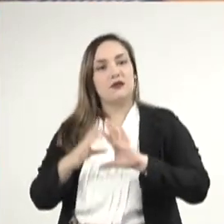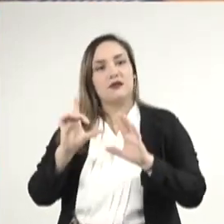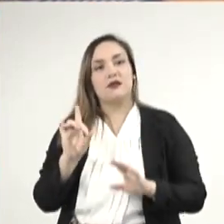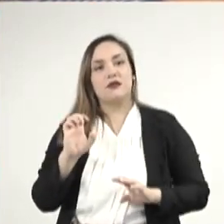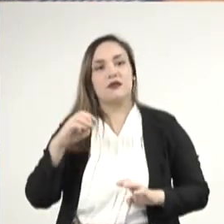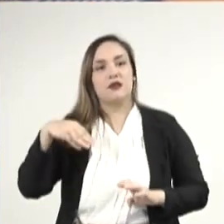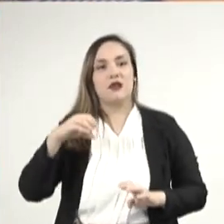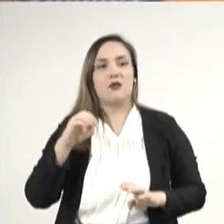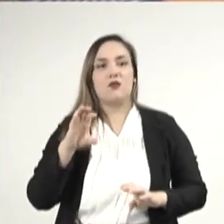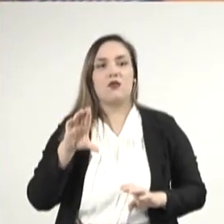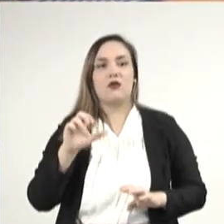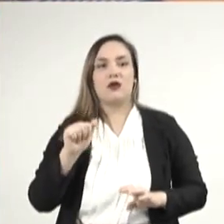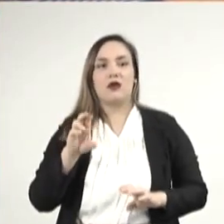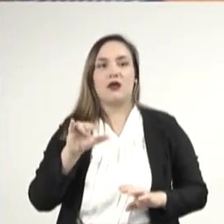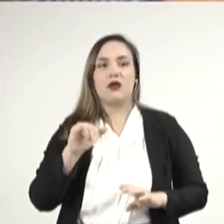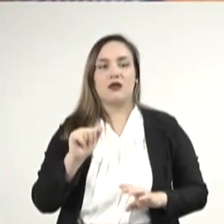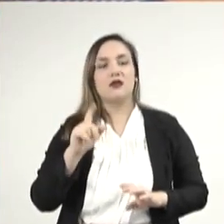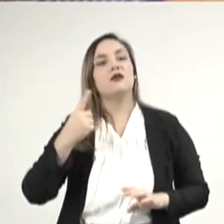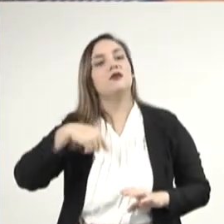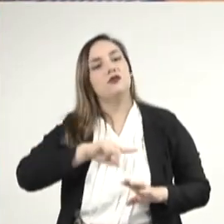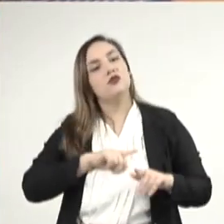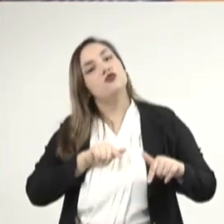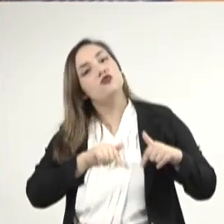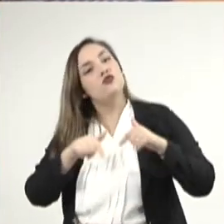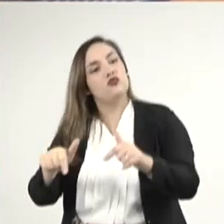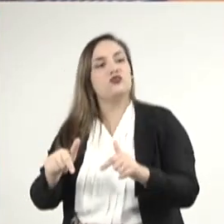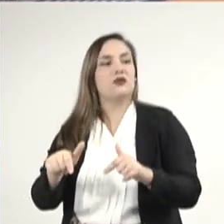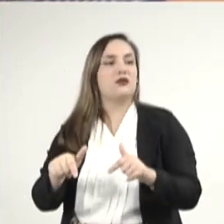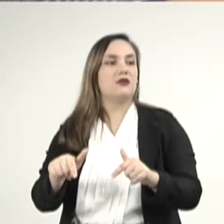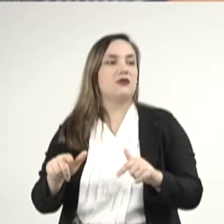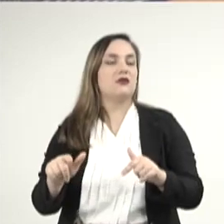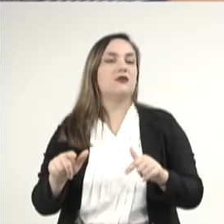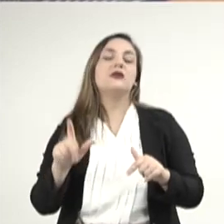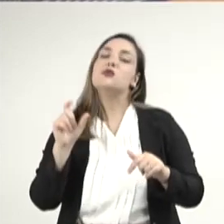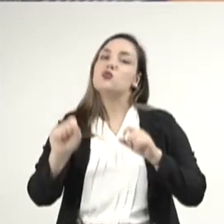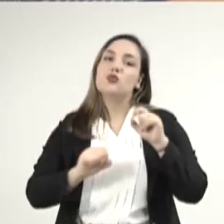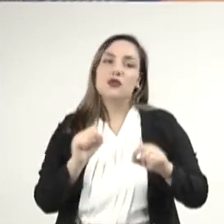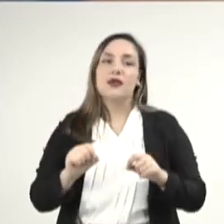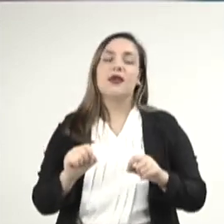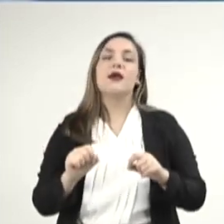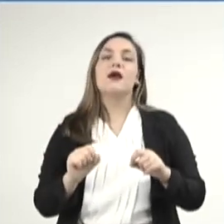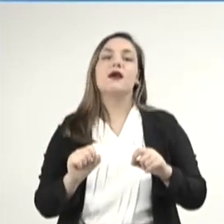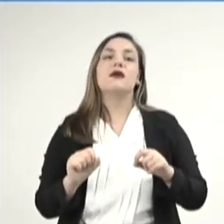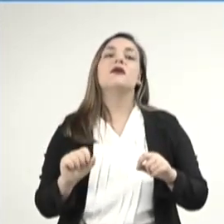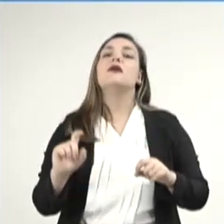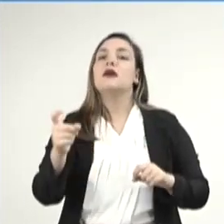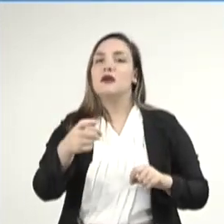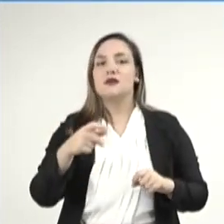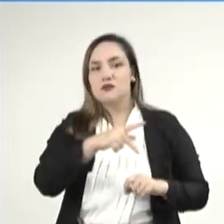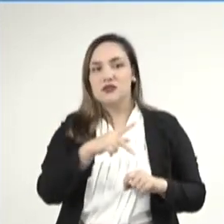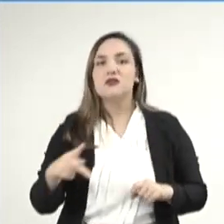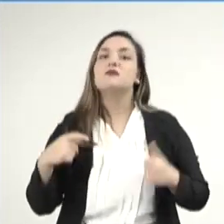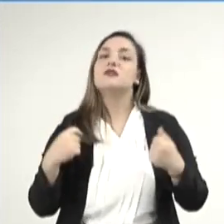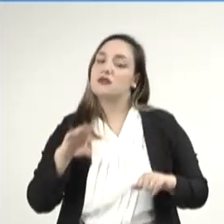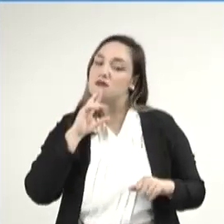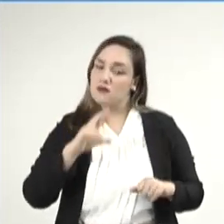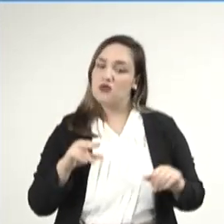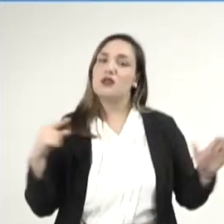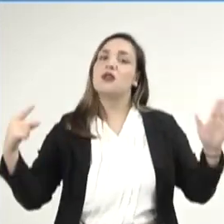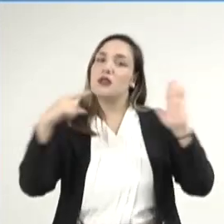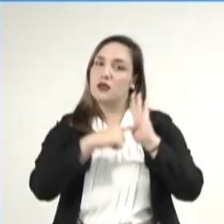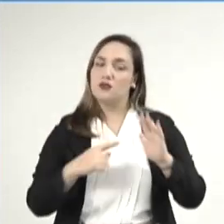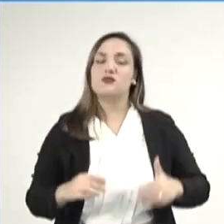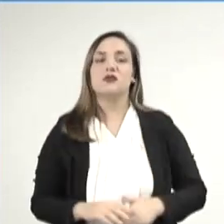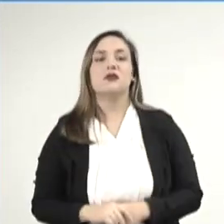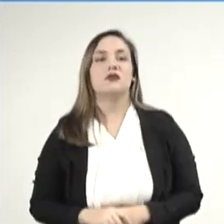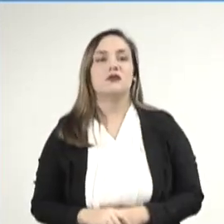e as instituições, somos favoráveis ao que o ex-presidente responda todas as acusações que lhe são